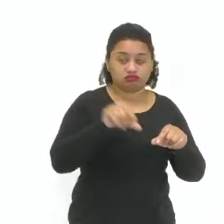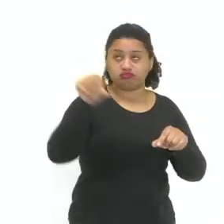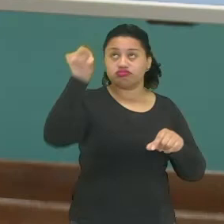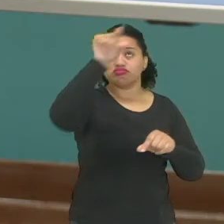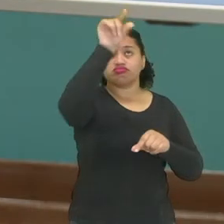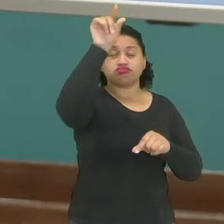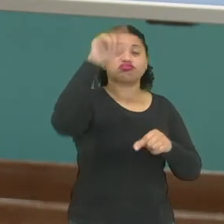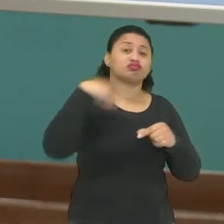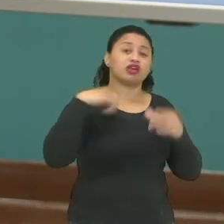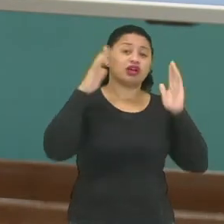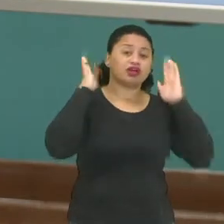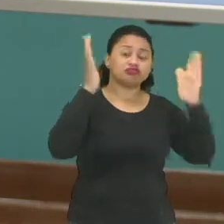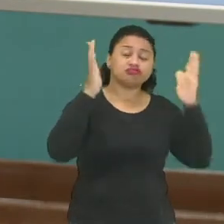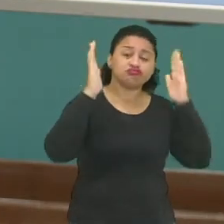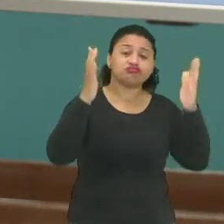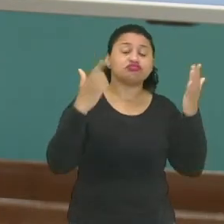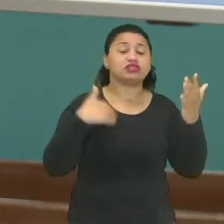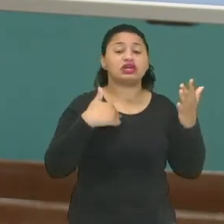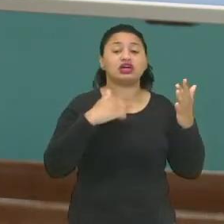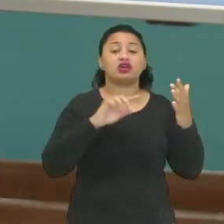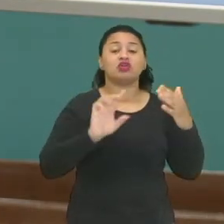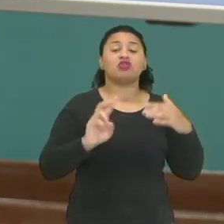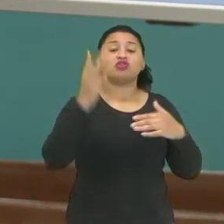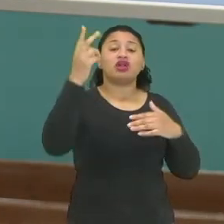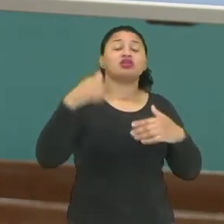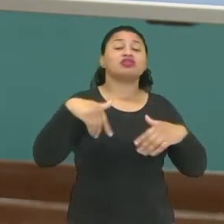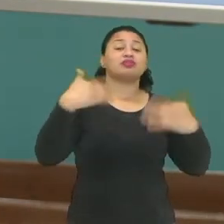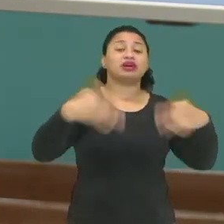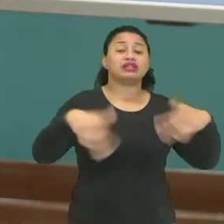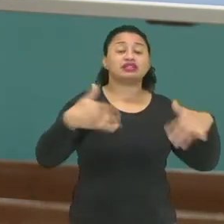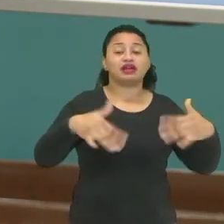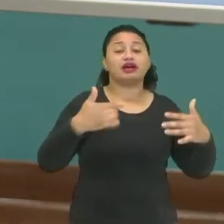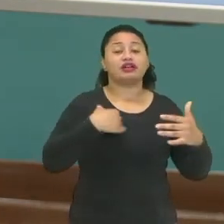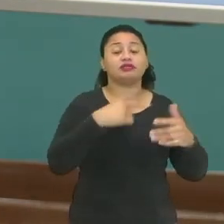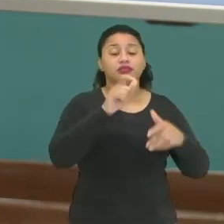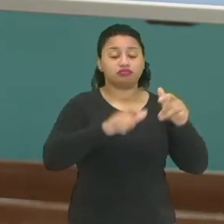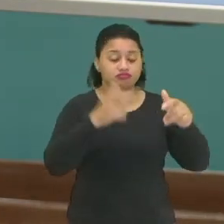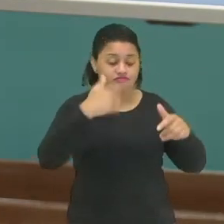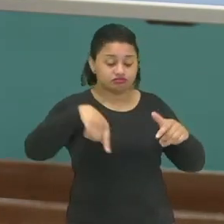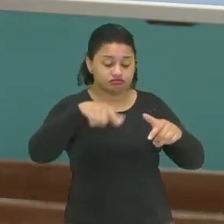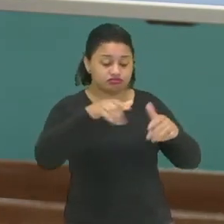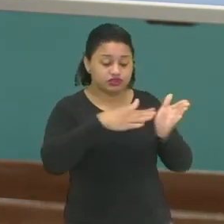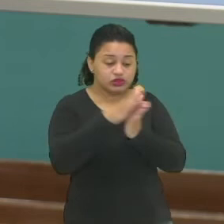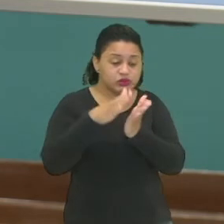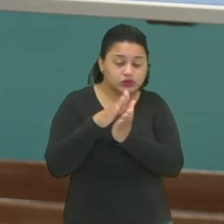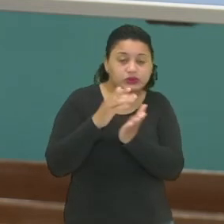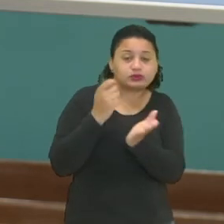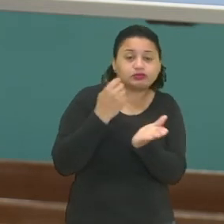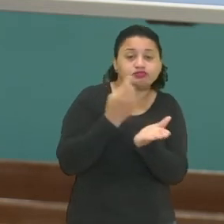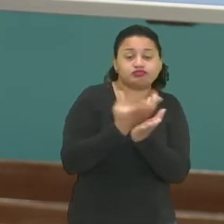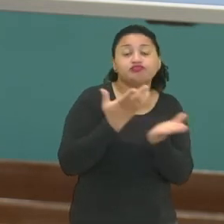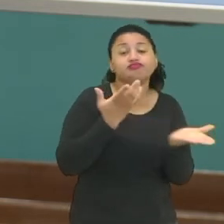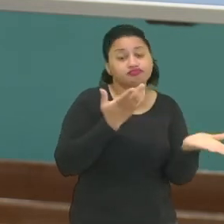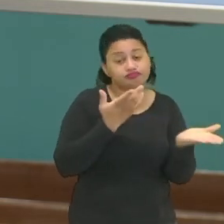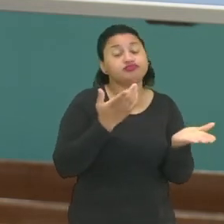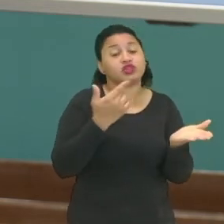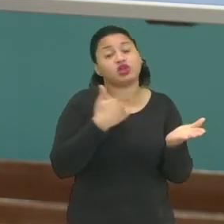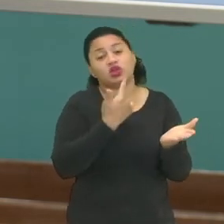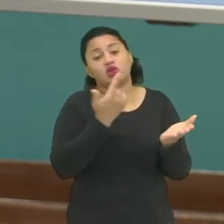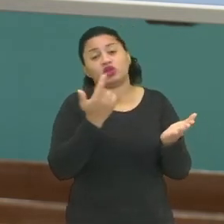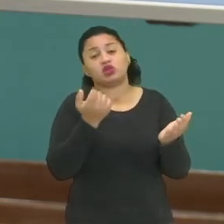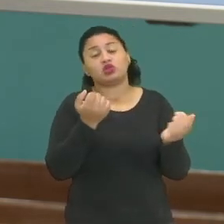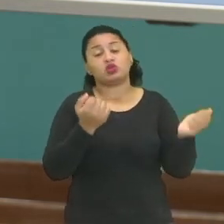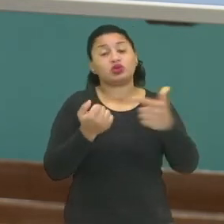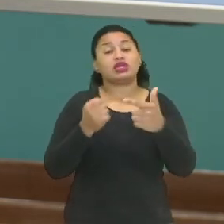via caminhão, e o preço final, então, sai muito mais caro do que os outros tipos de transporte, como ferrovia